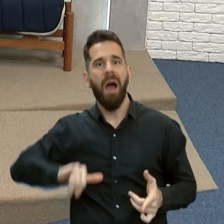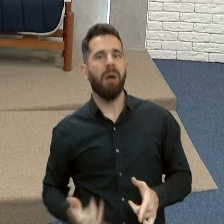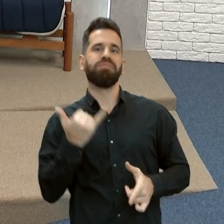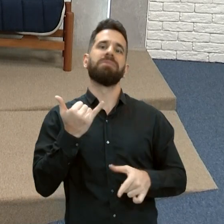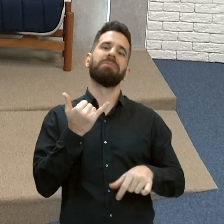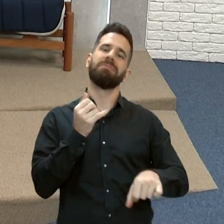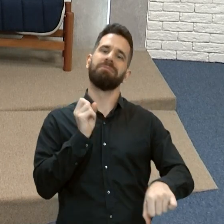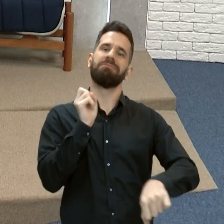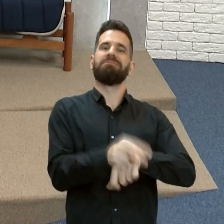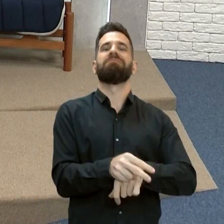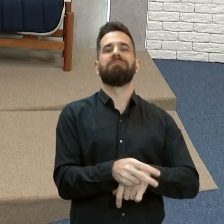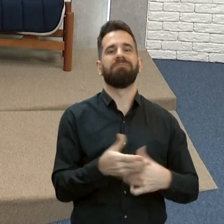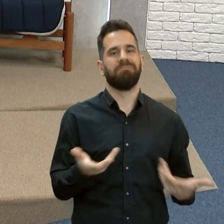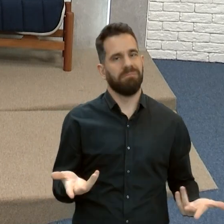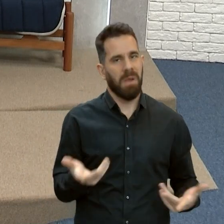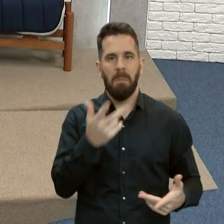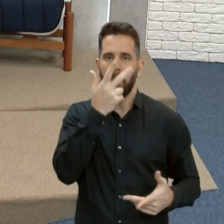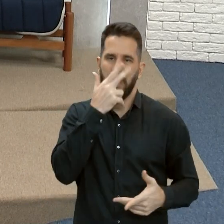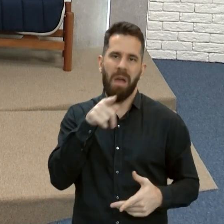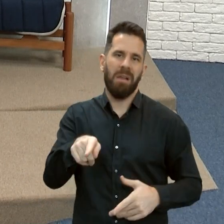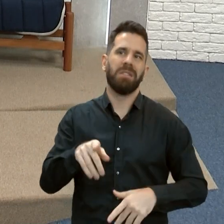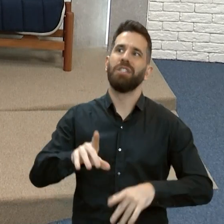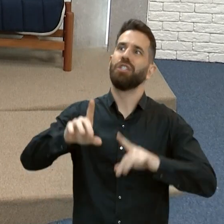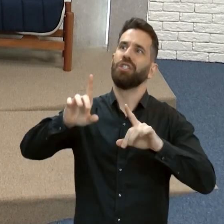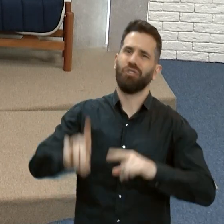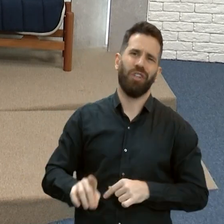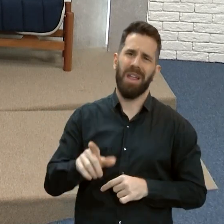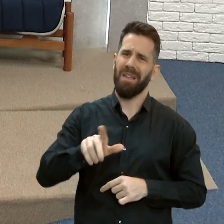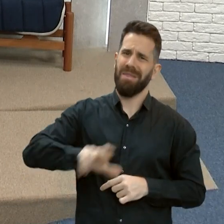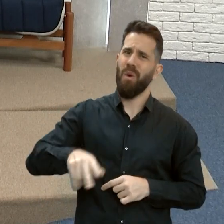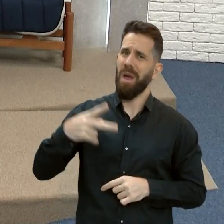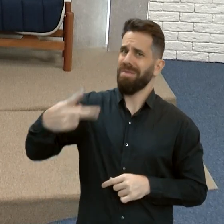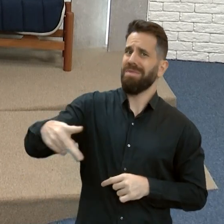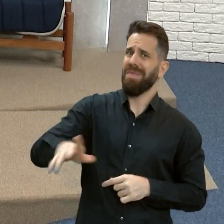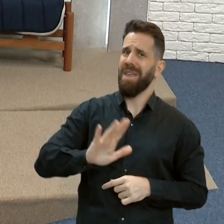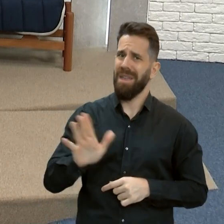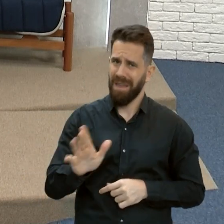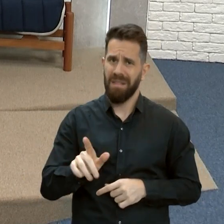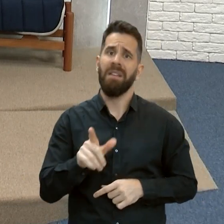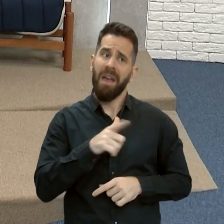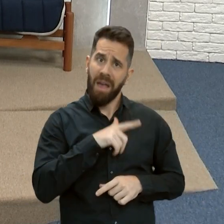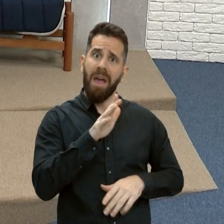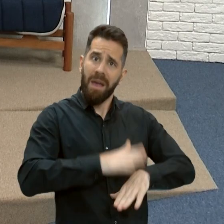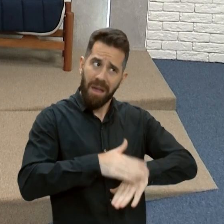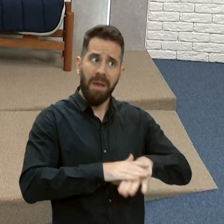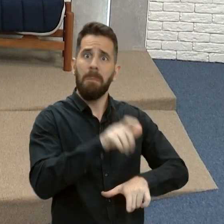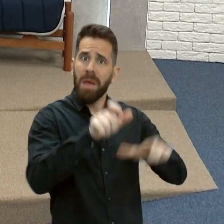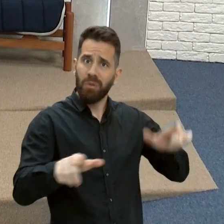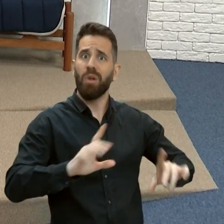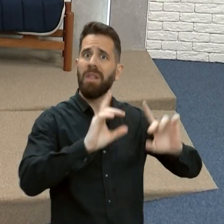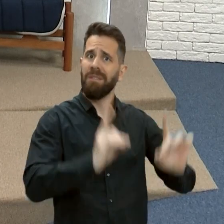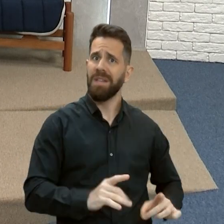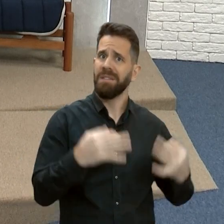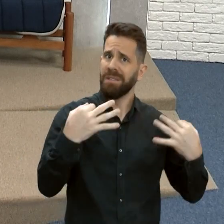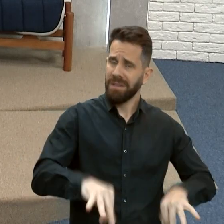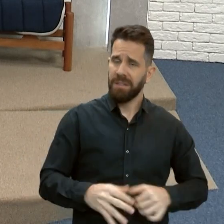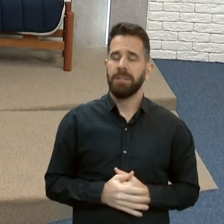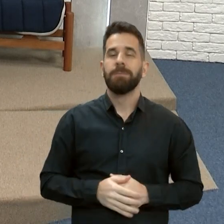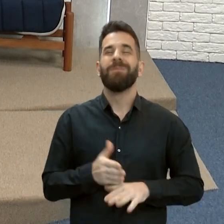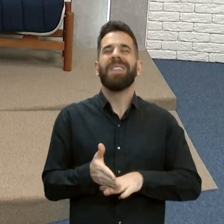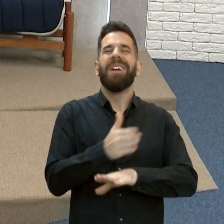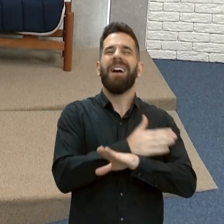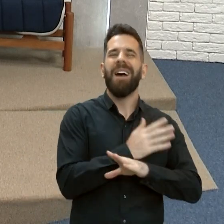beneficiar de direitos que não são deles, né? E aí no bloco anterior a gente estava finalizando, inclusive, falando sobre o núcleo, sobre